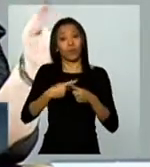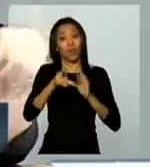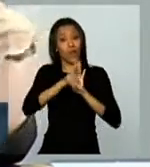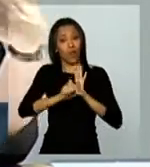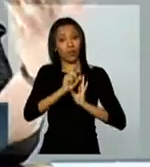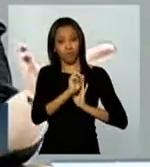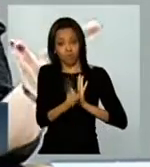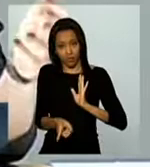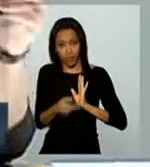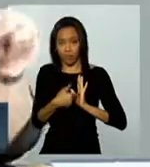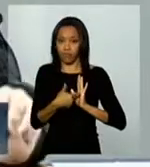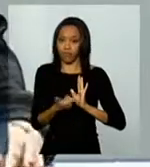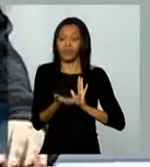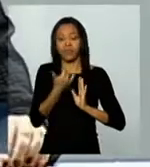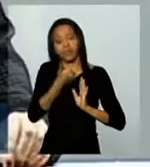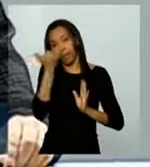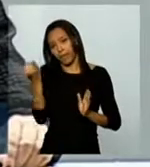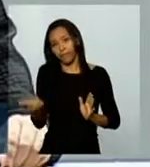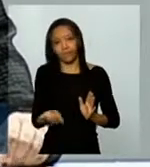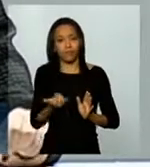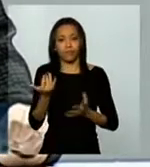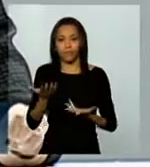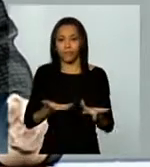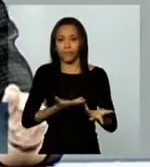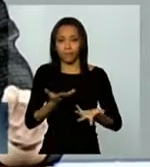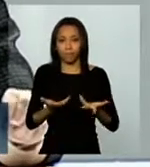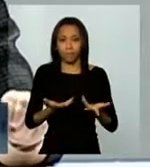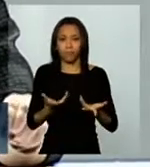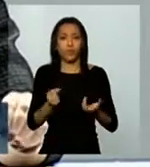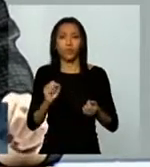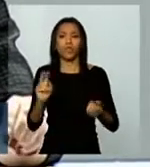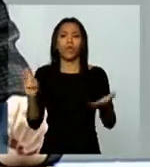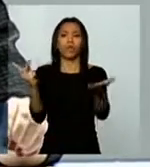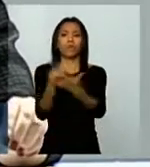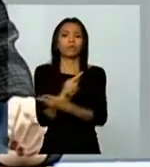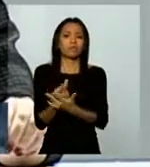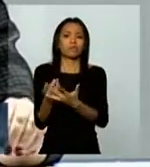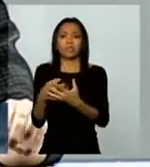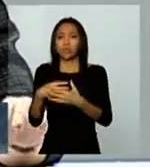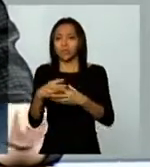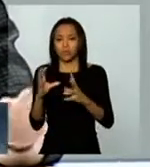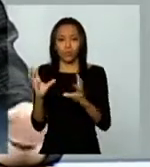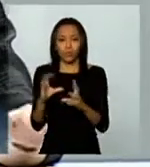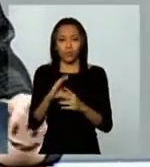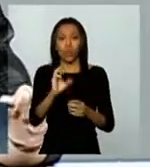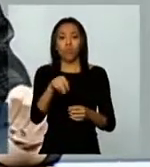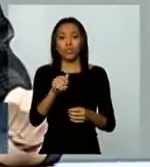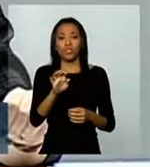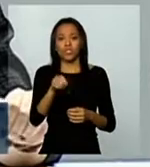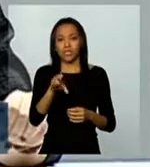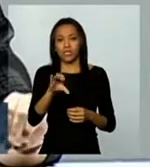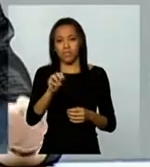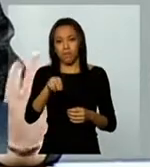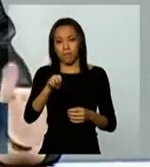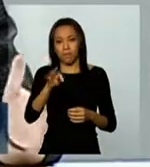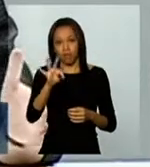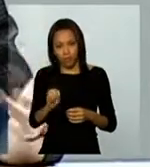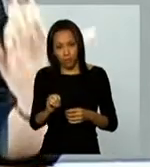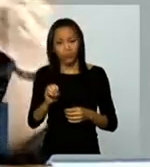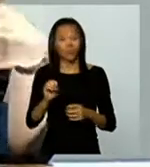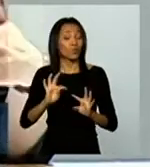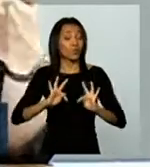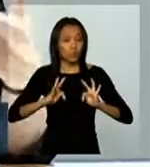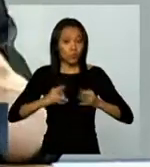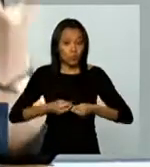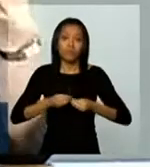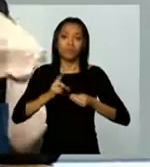seja, independente desse contingenciamento que foi feito, sempre a metade da execução tem que ser na saúde.